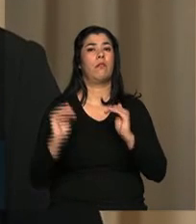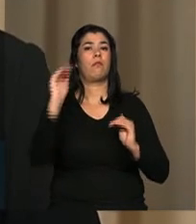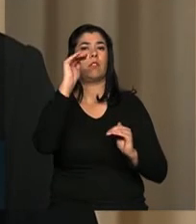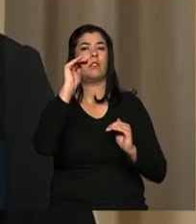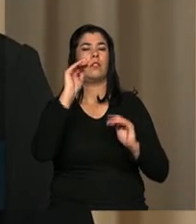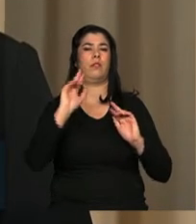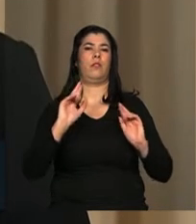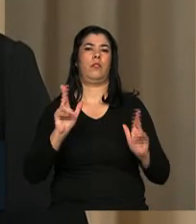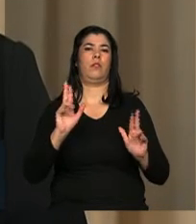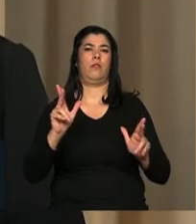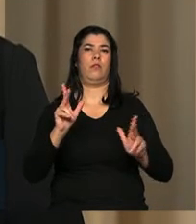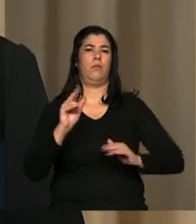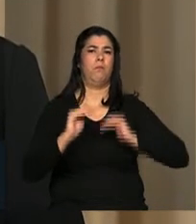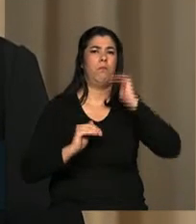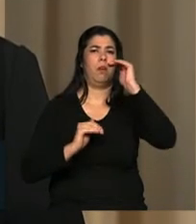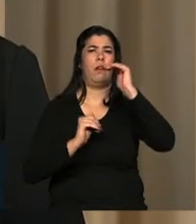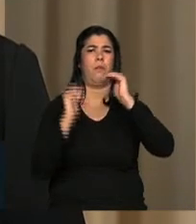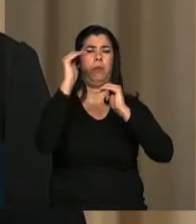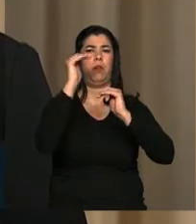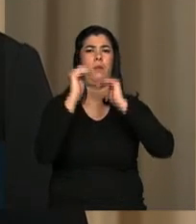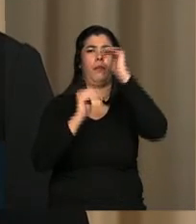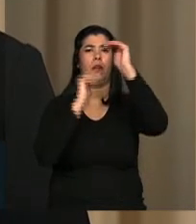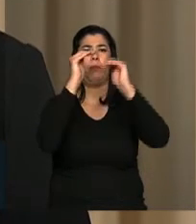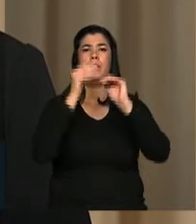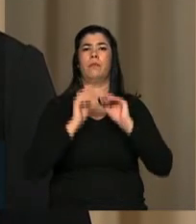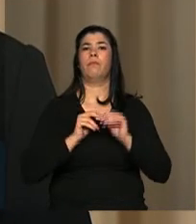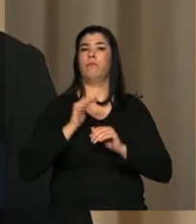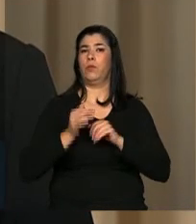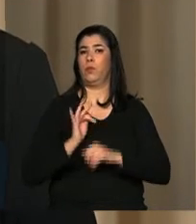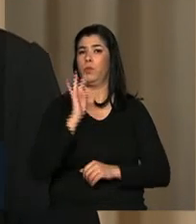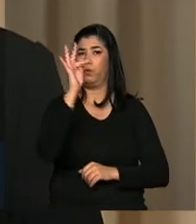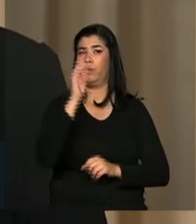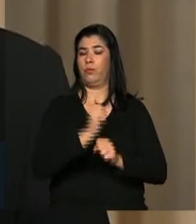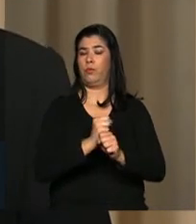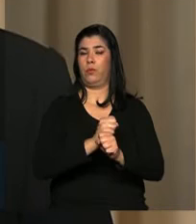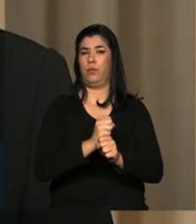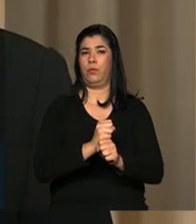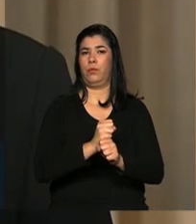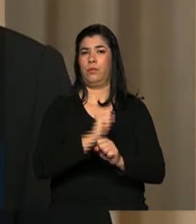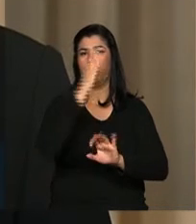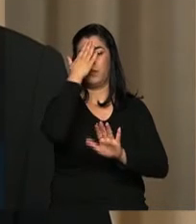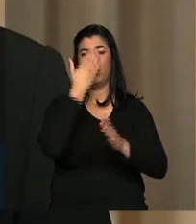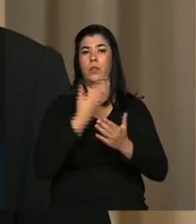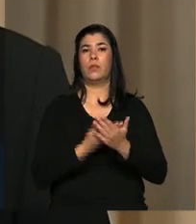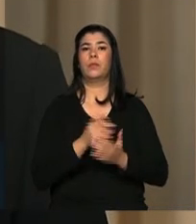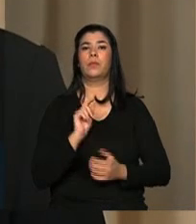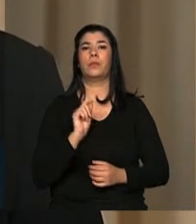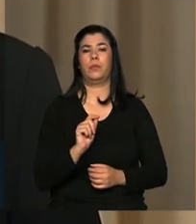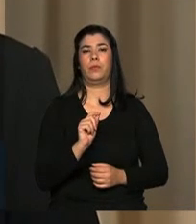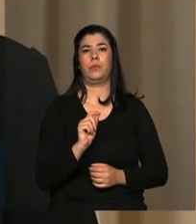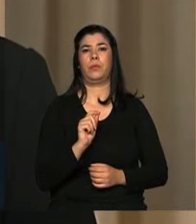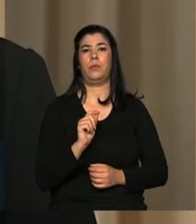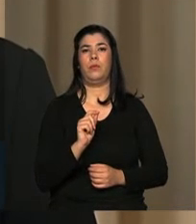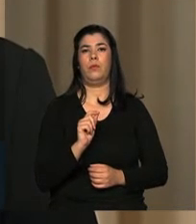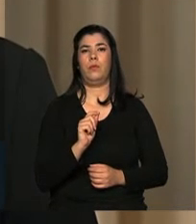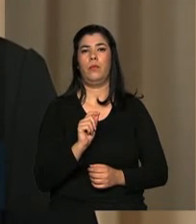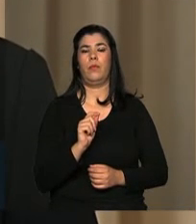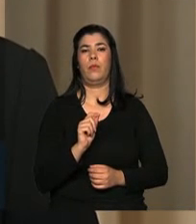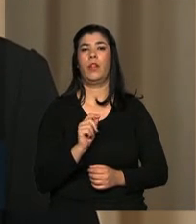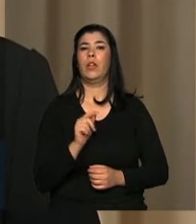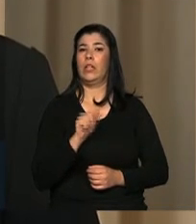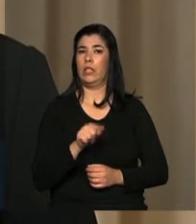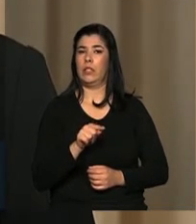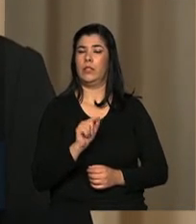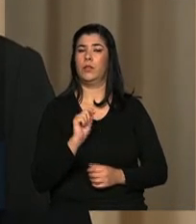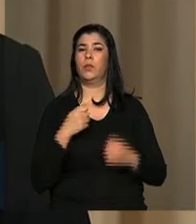cada vez mais avançados nos próximos anos. Eu acredito que essa tem